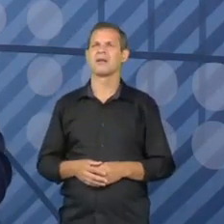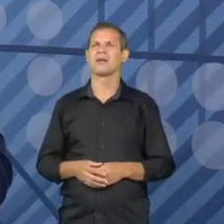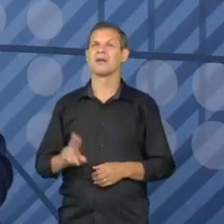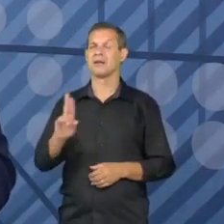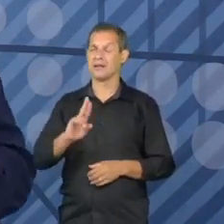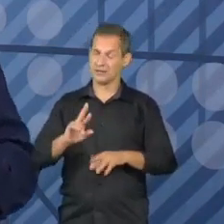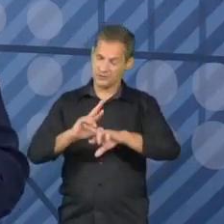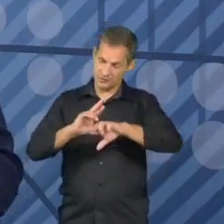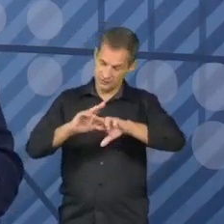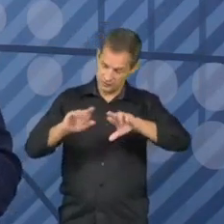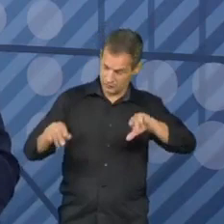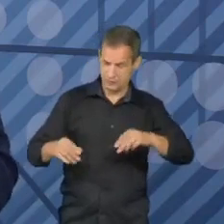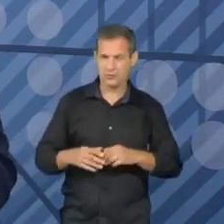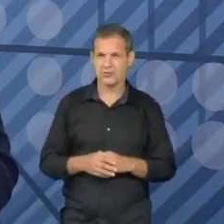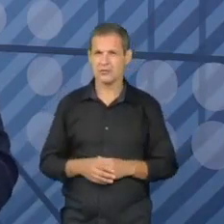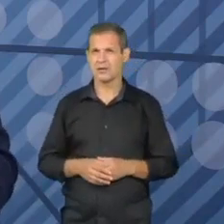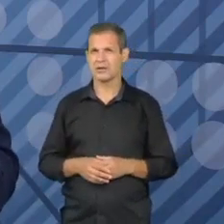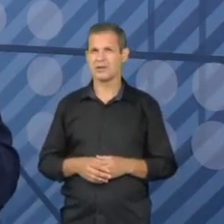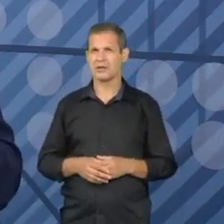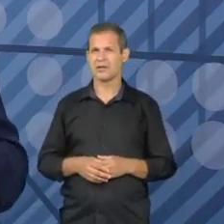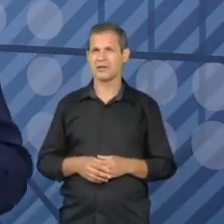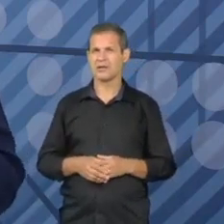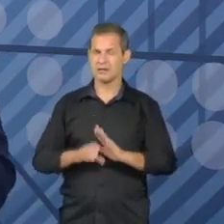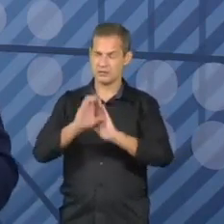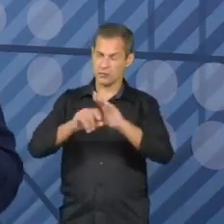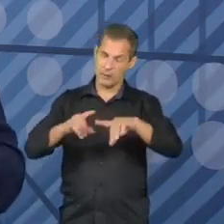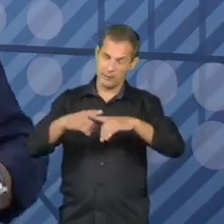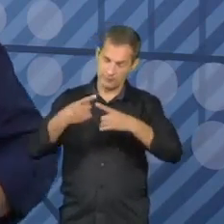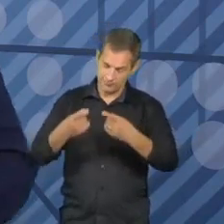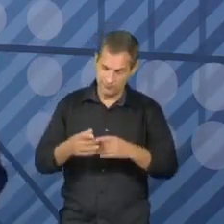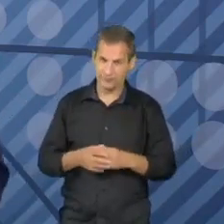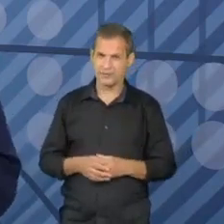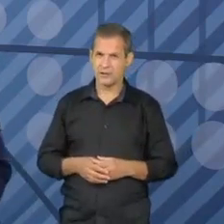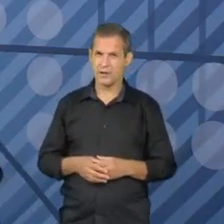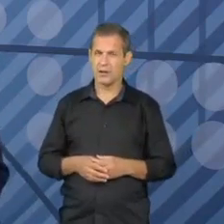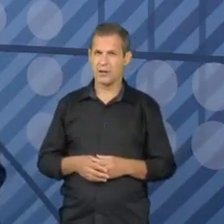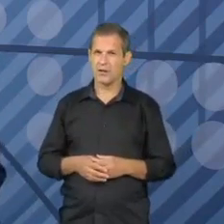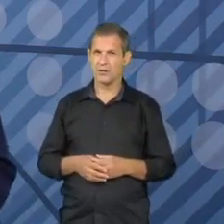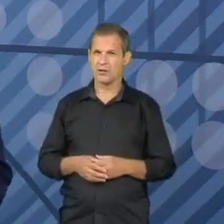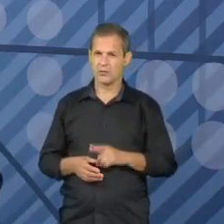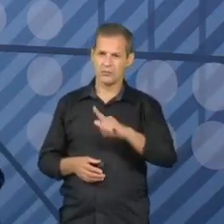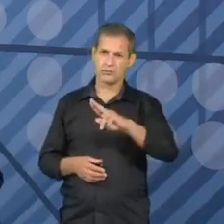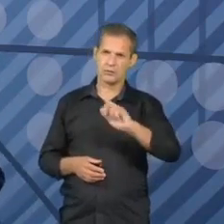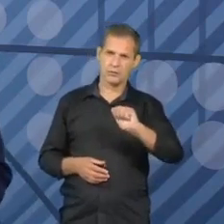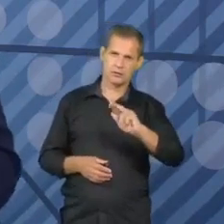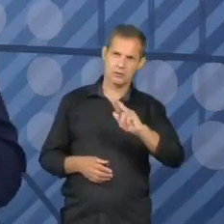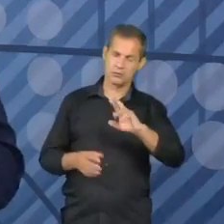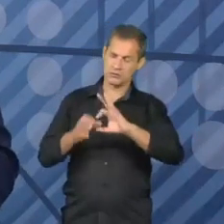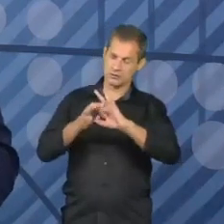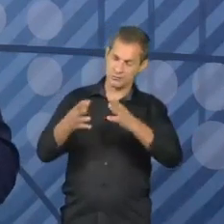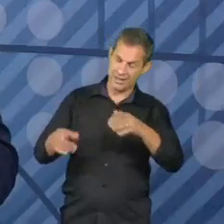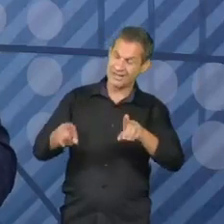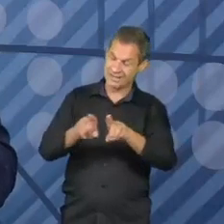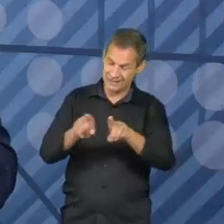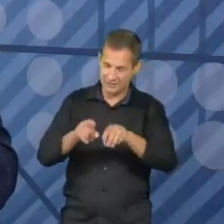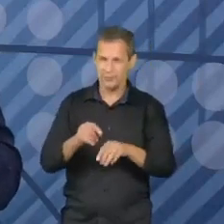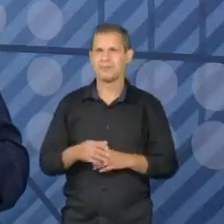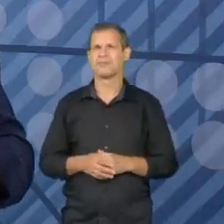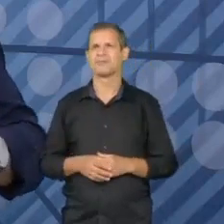um outro detalhe aqui, que são graus de liberdade, que